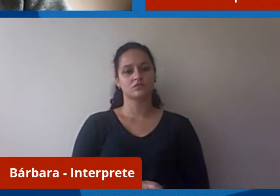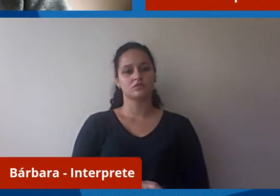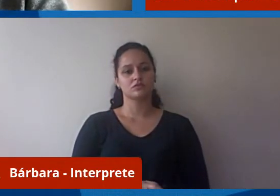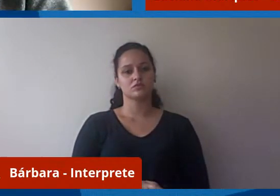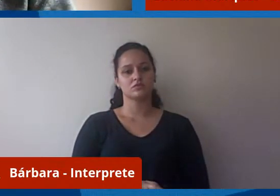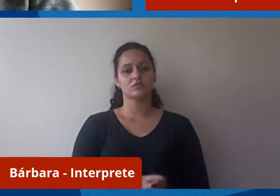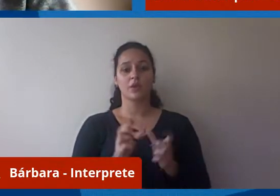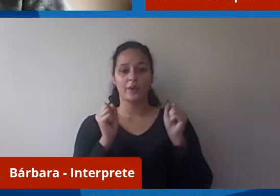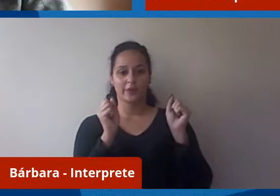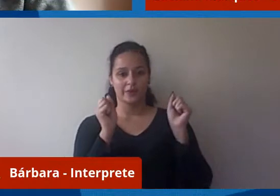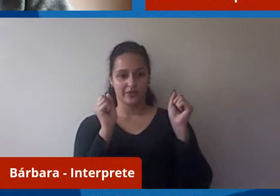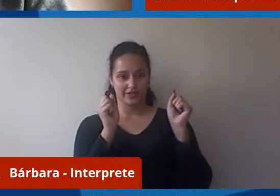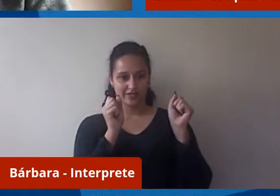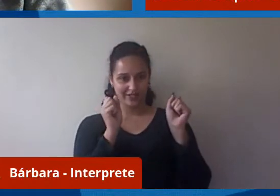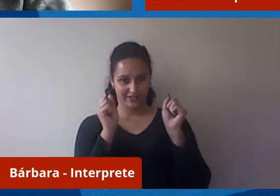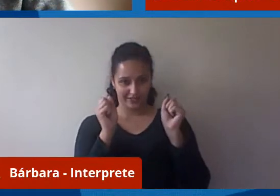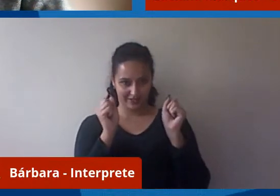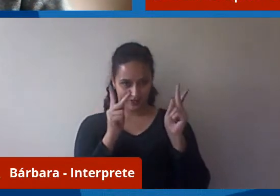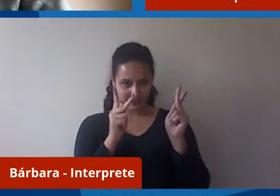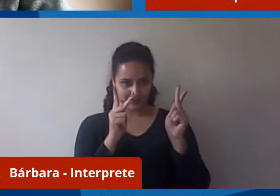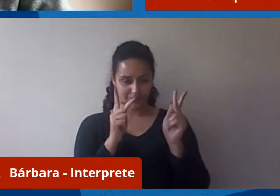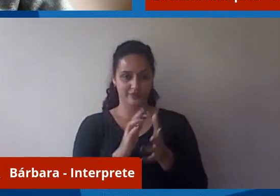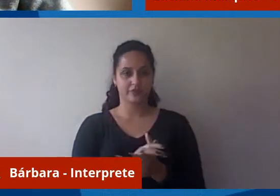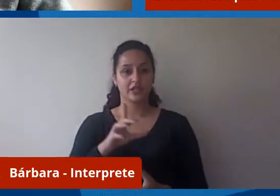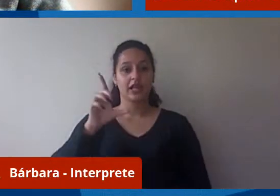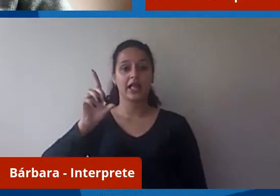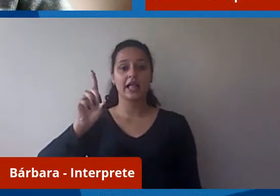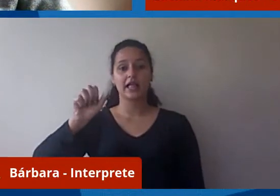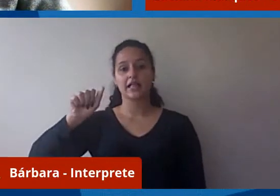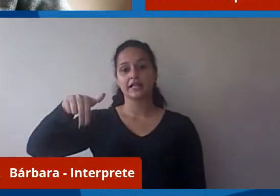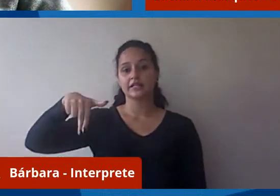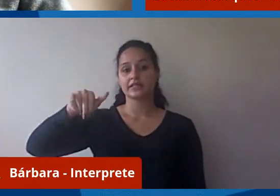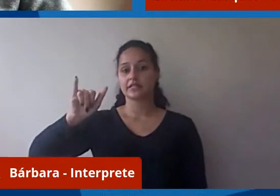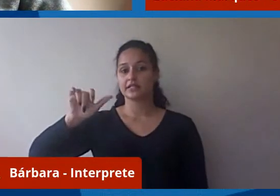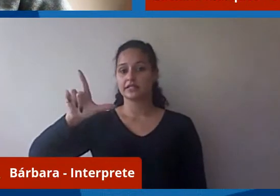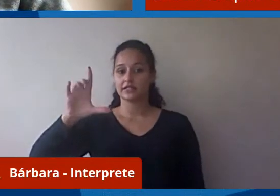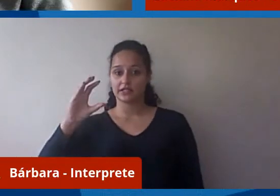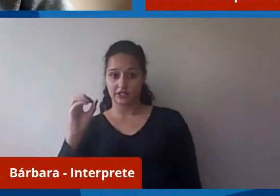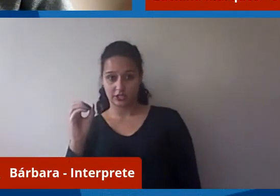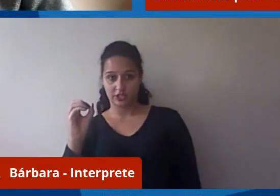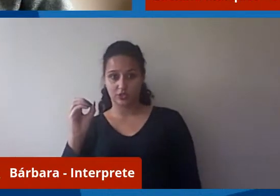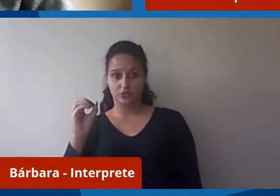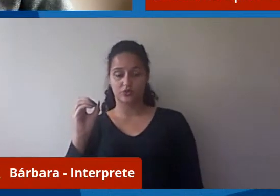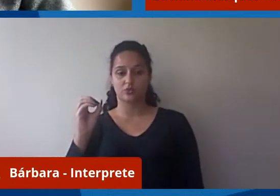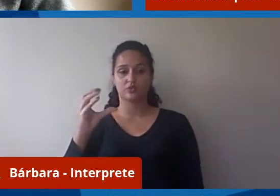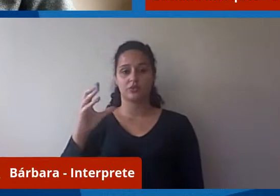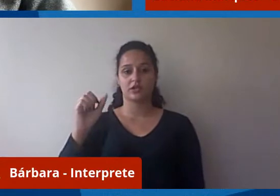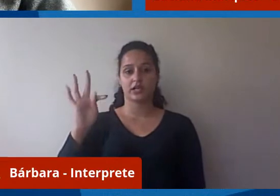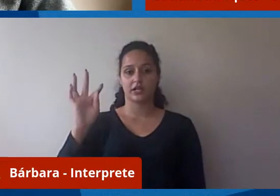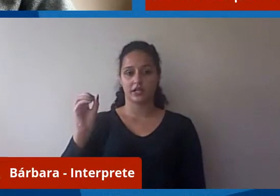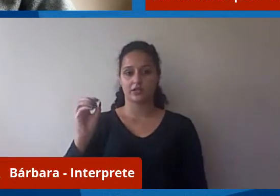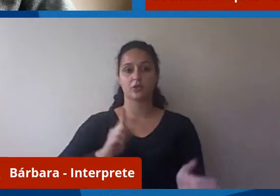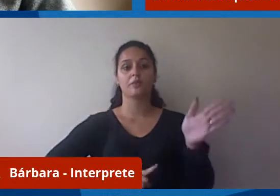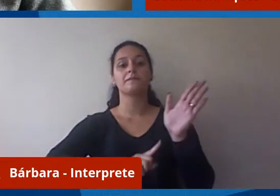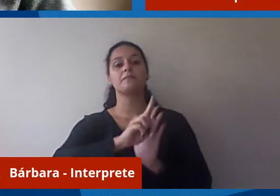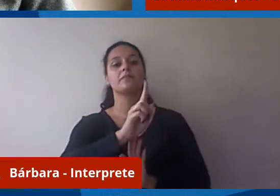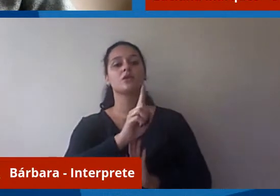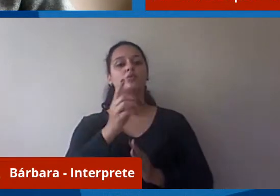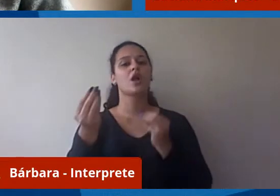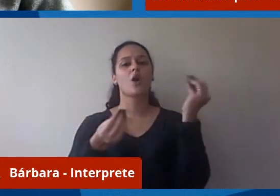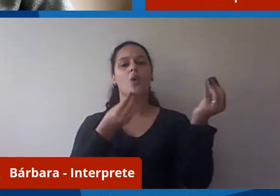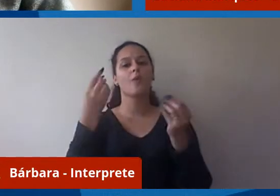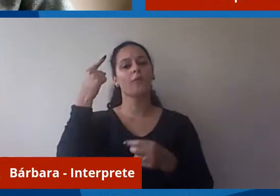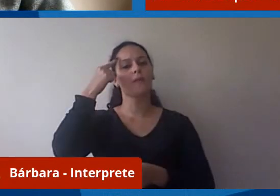Ok. O Danilo Cato pergunta como pensar as próximas